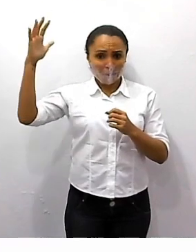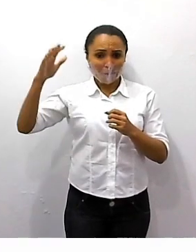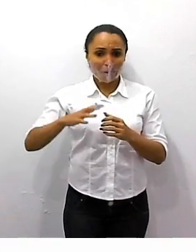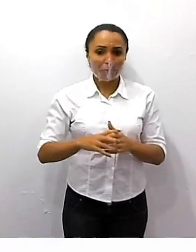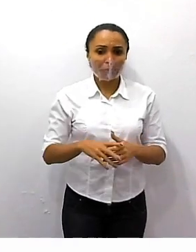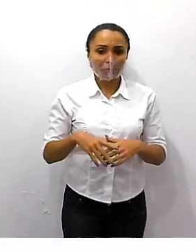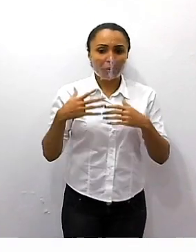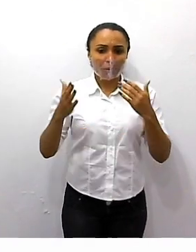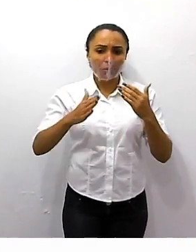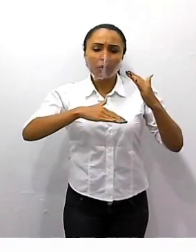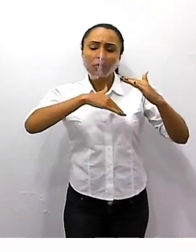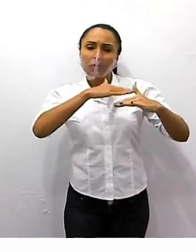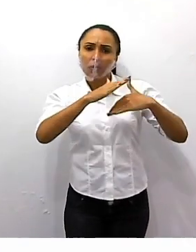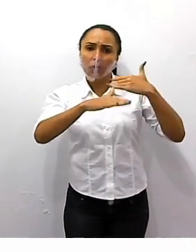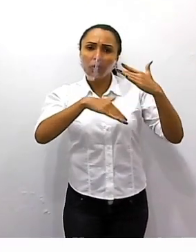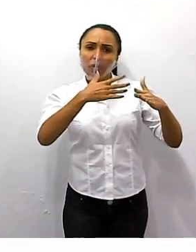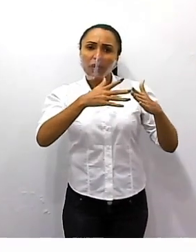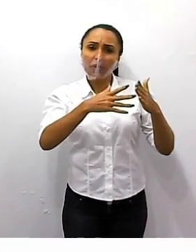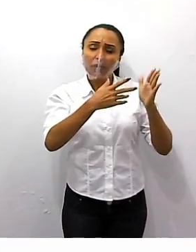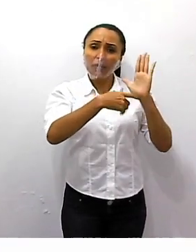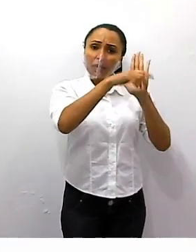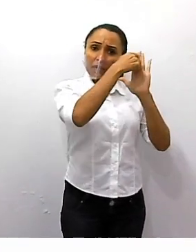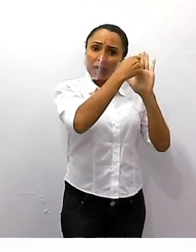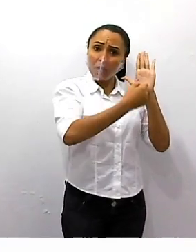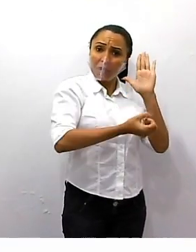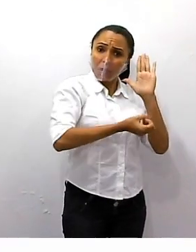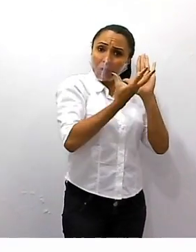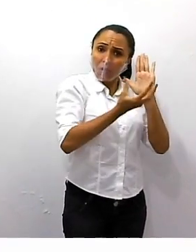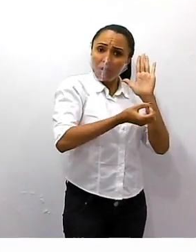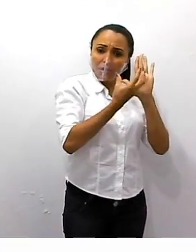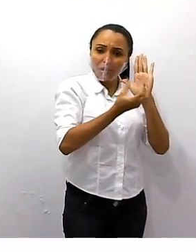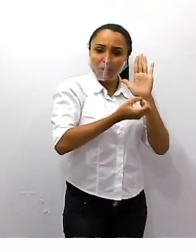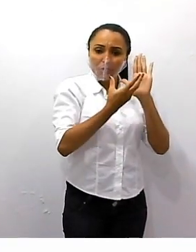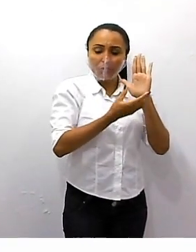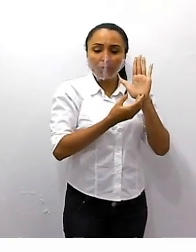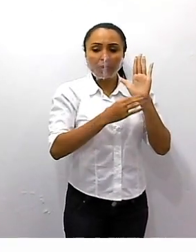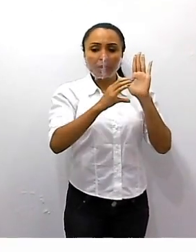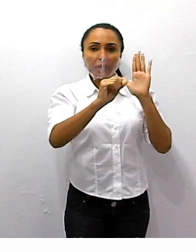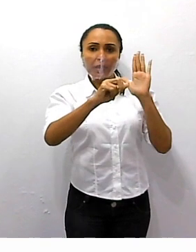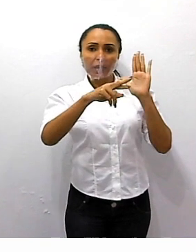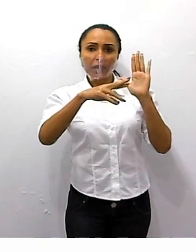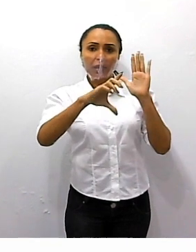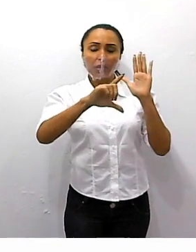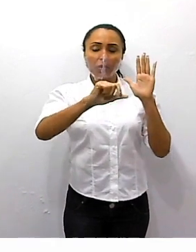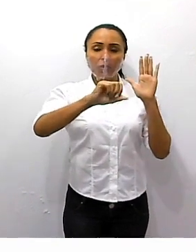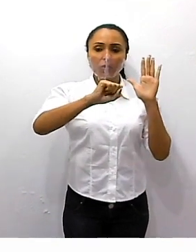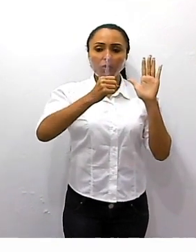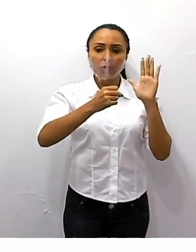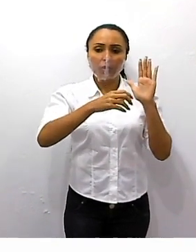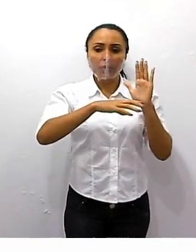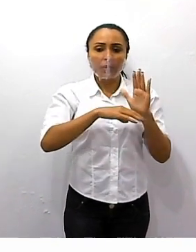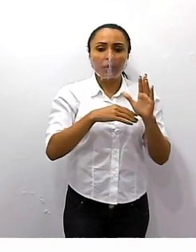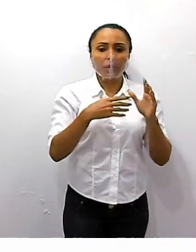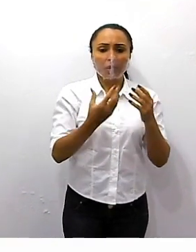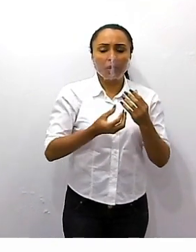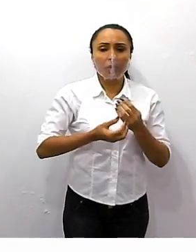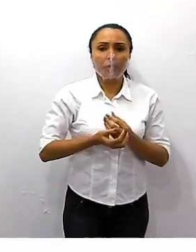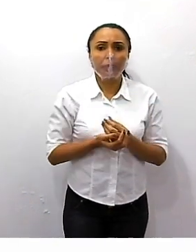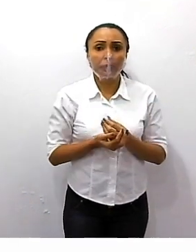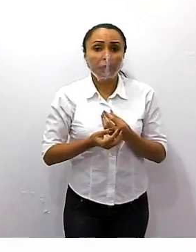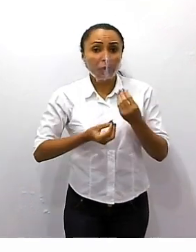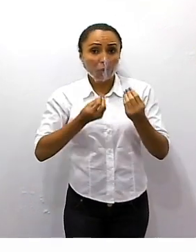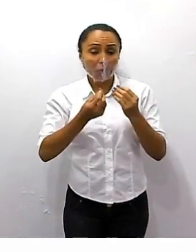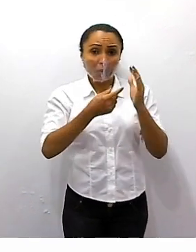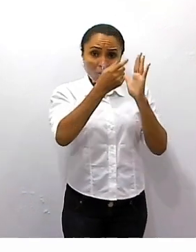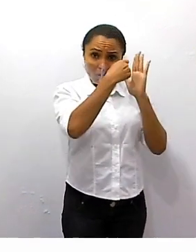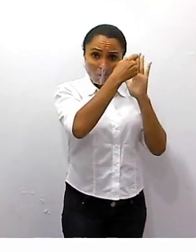das constantes na obra poética do escritor mineiro Carlos Drummond de Andrade, olha aí, o